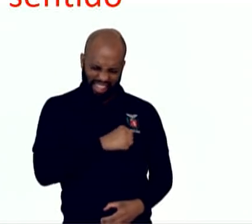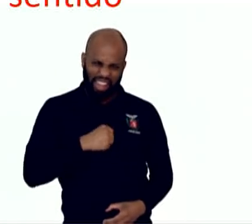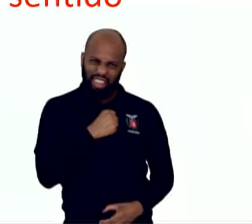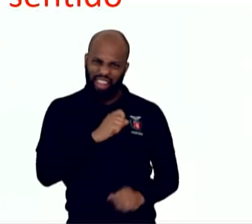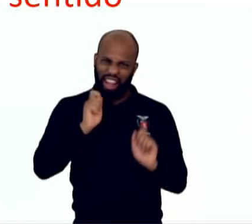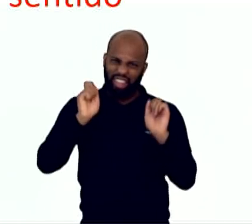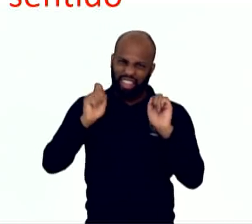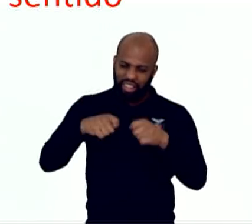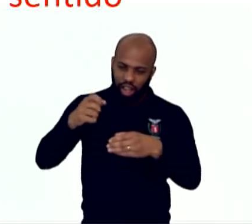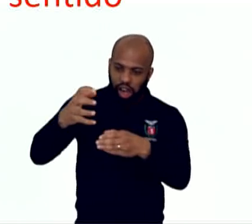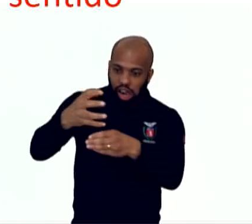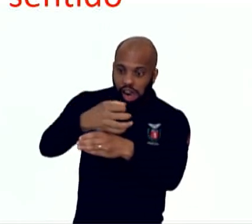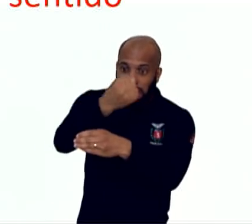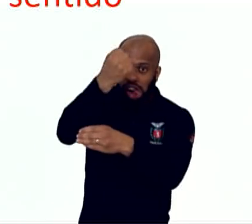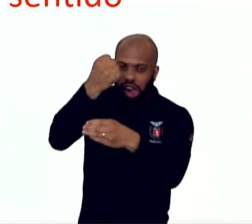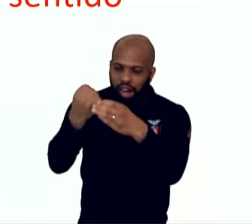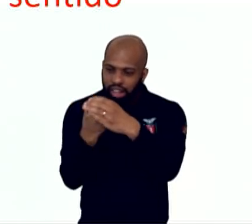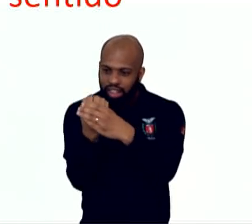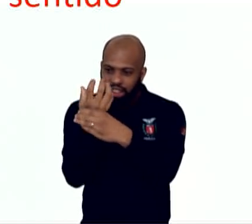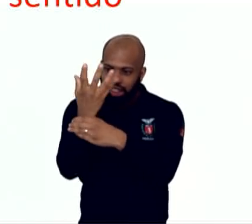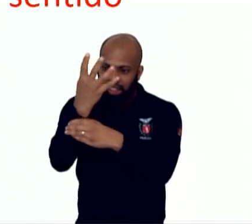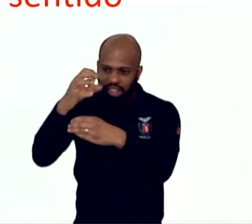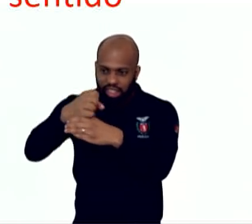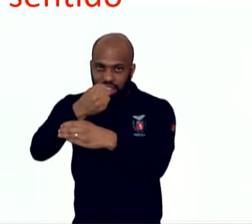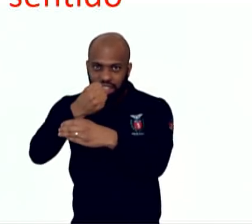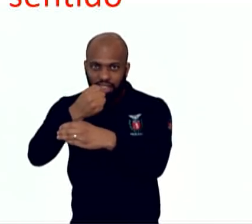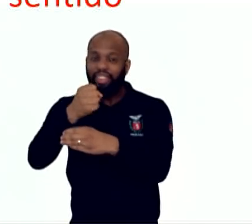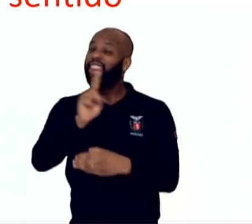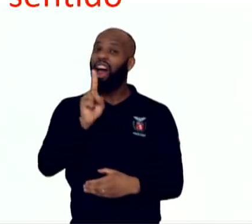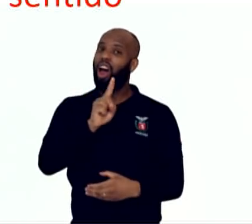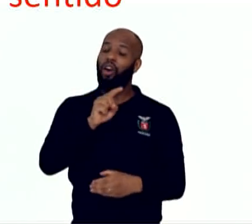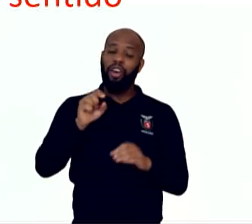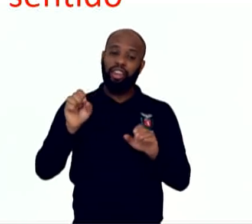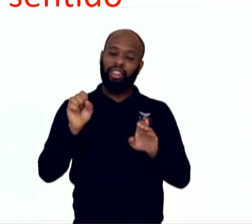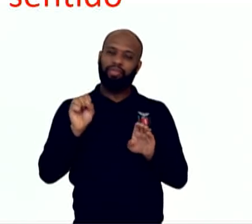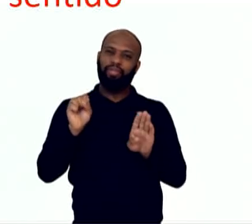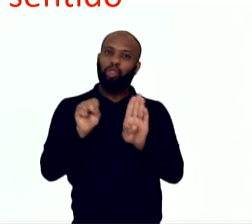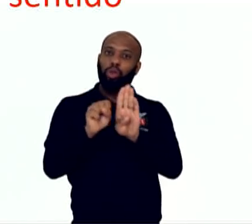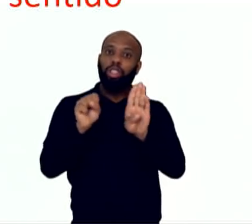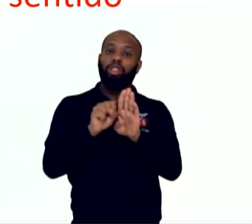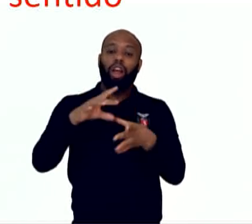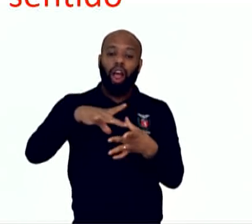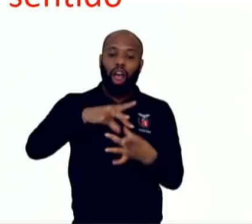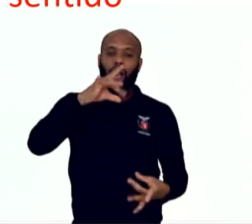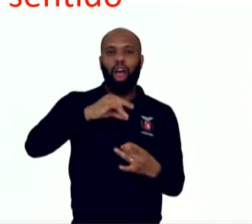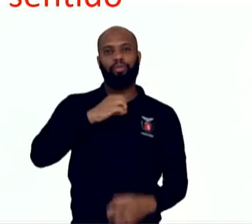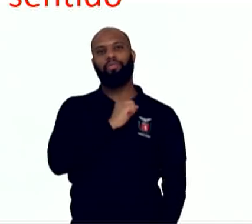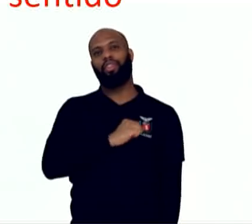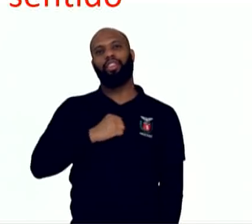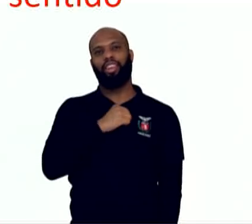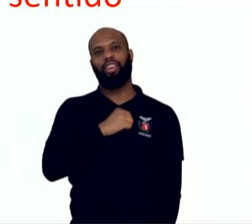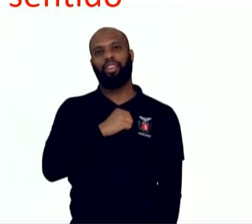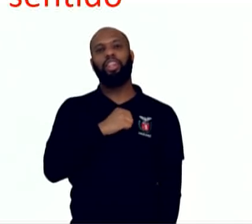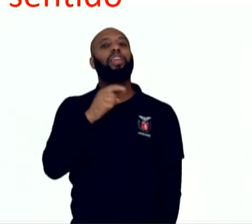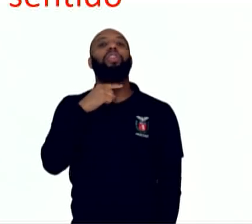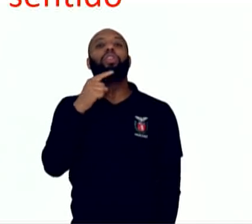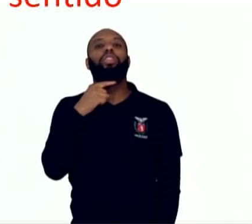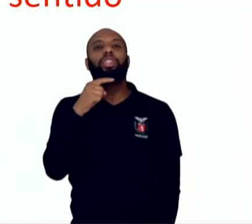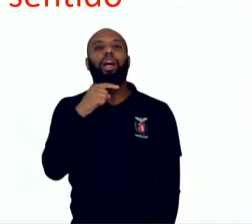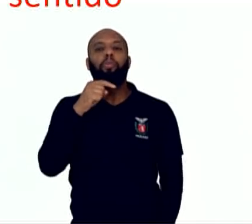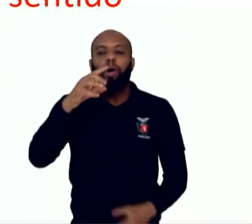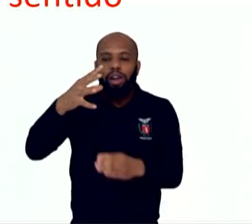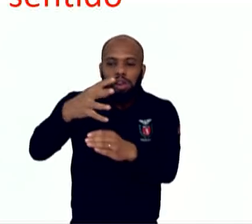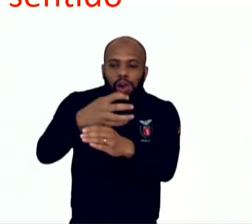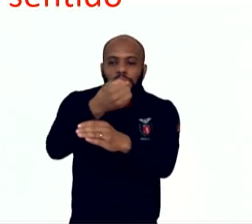colhida. Lembram? Saudade é um substantivo abstrato, não pode passar pelo processo de você ir lá, pegar e